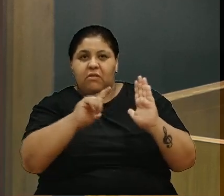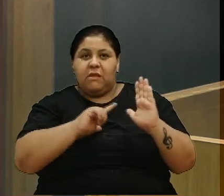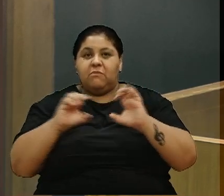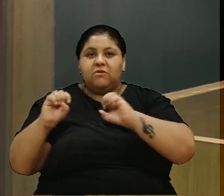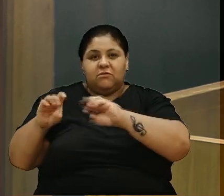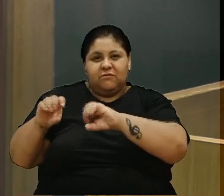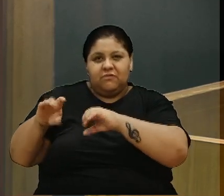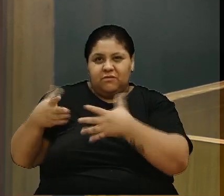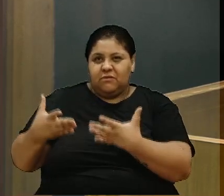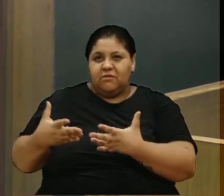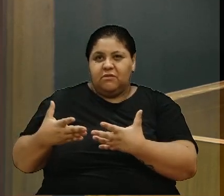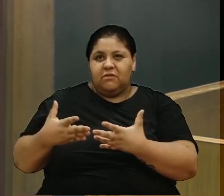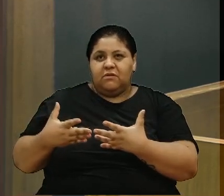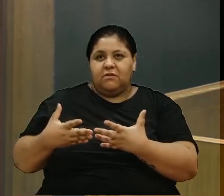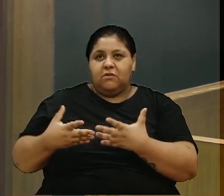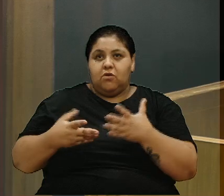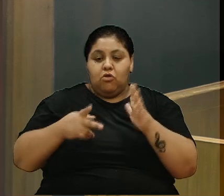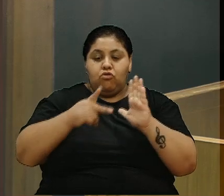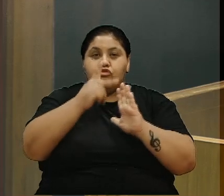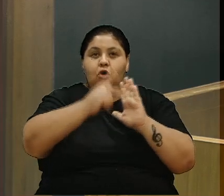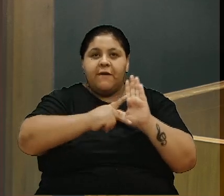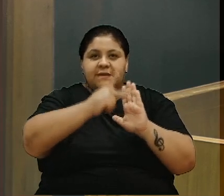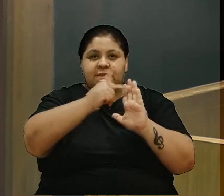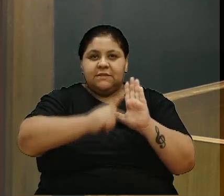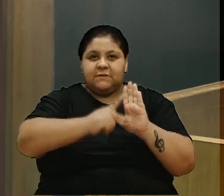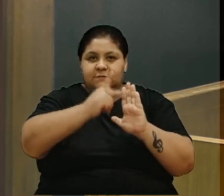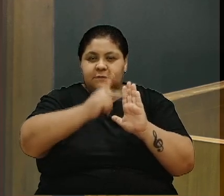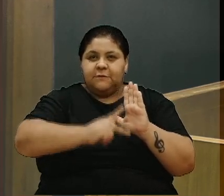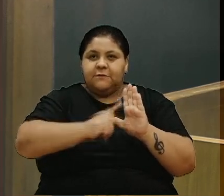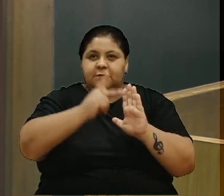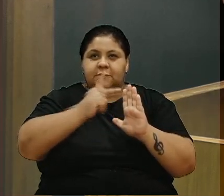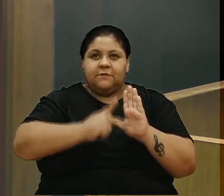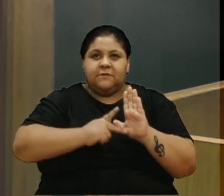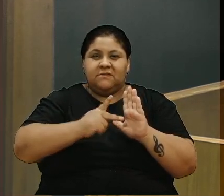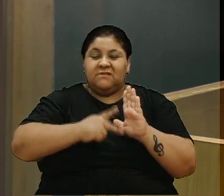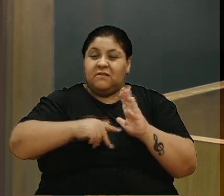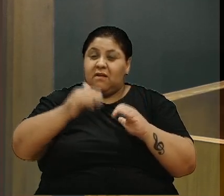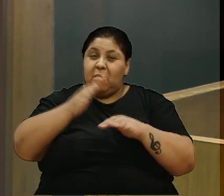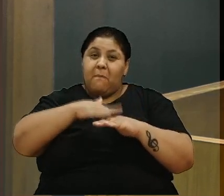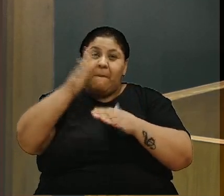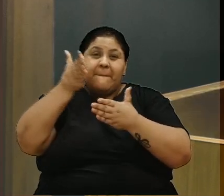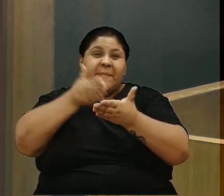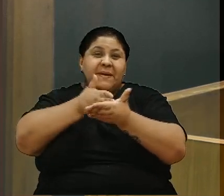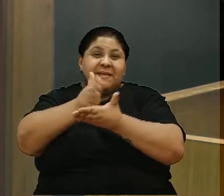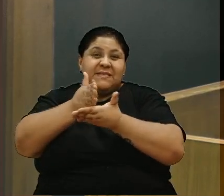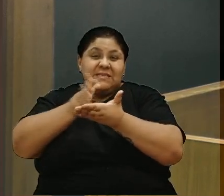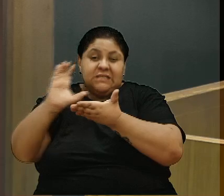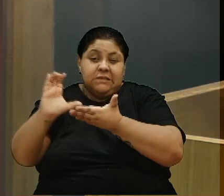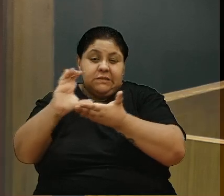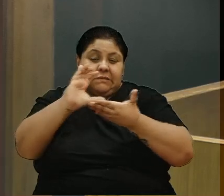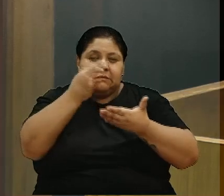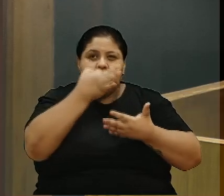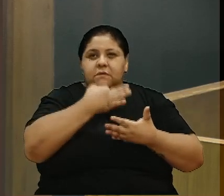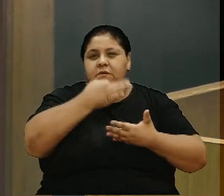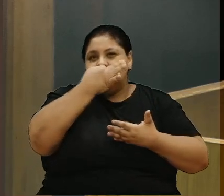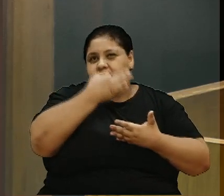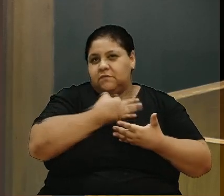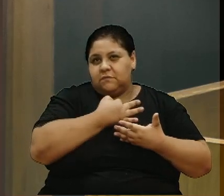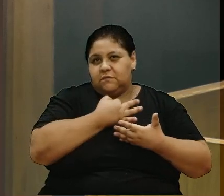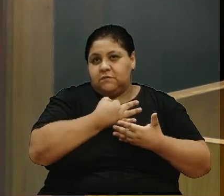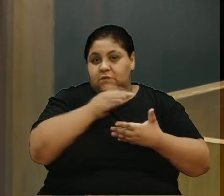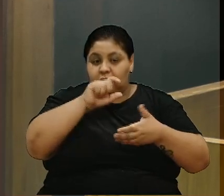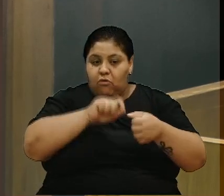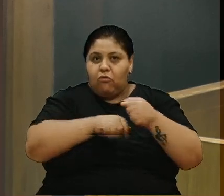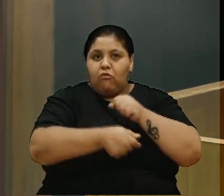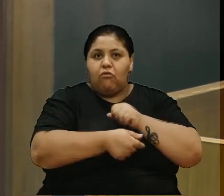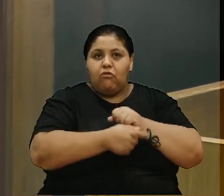educação. Então, são dois fatores que mais da metade do recurso do município de Caxias do Sul são